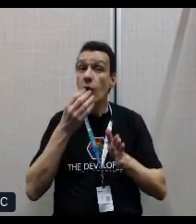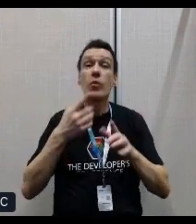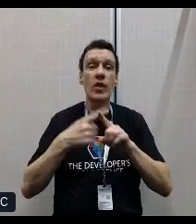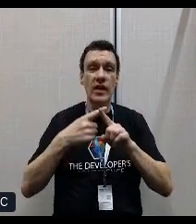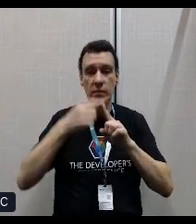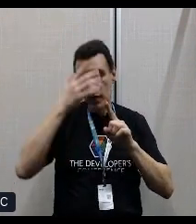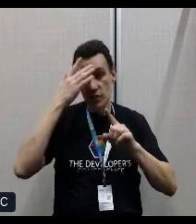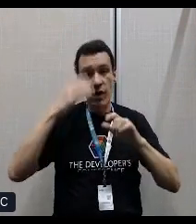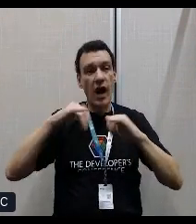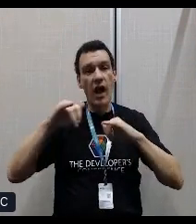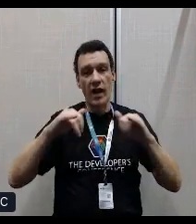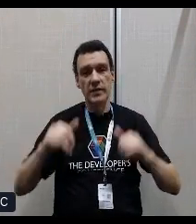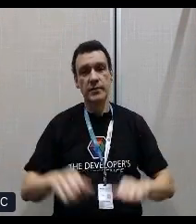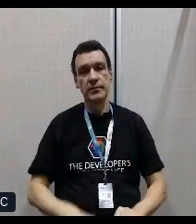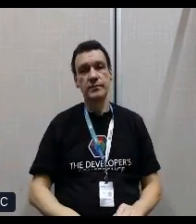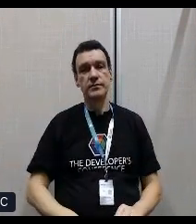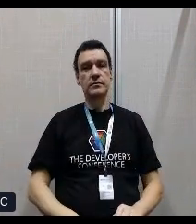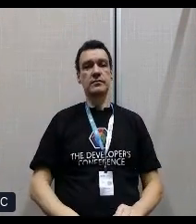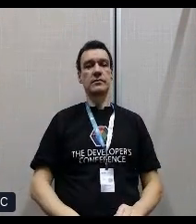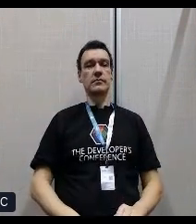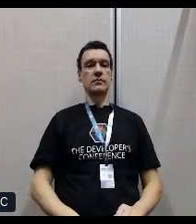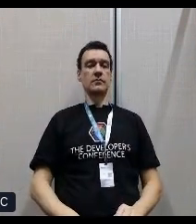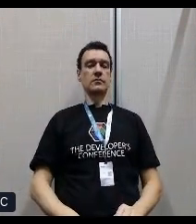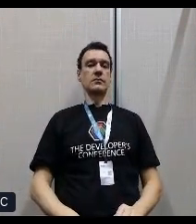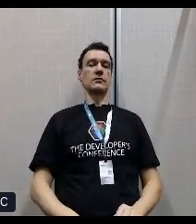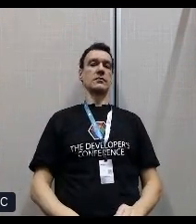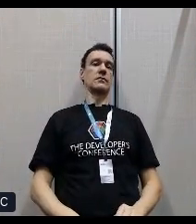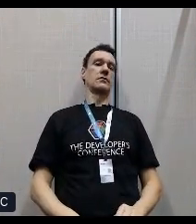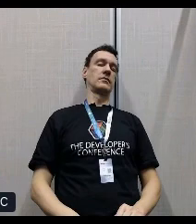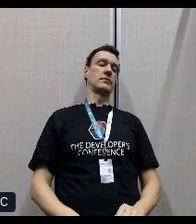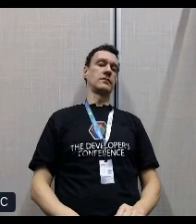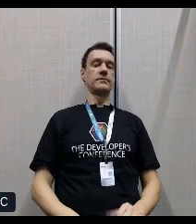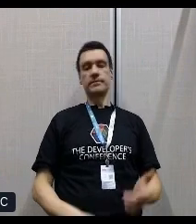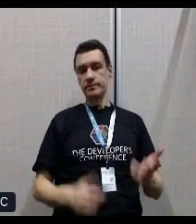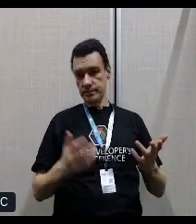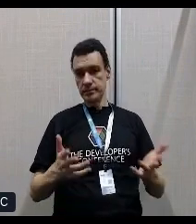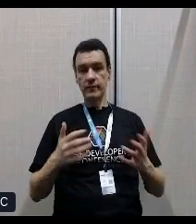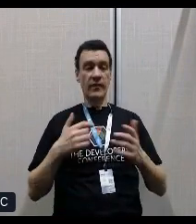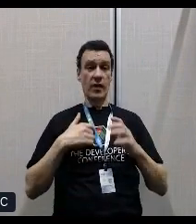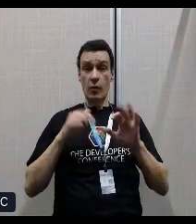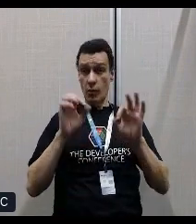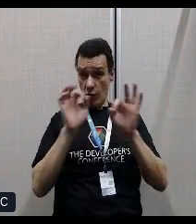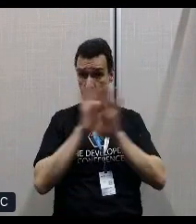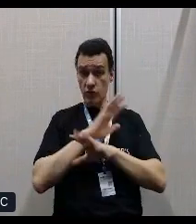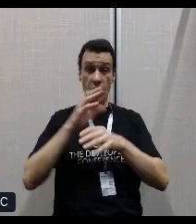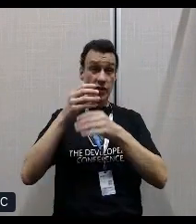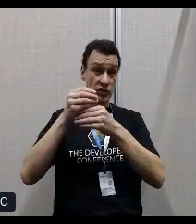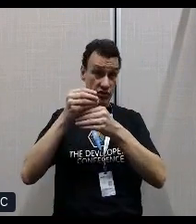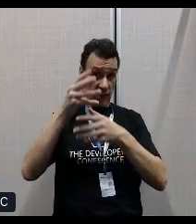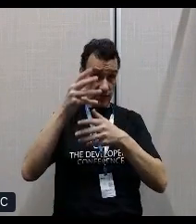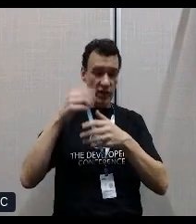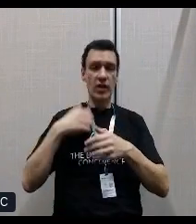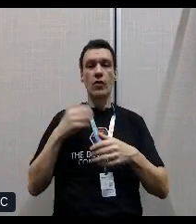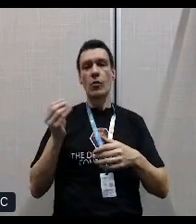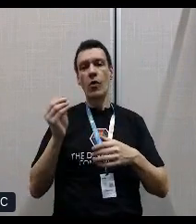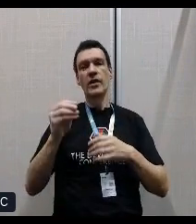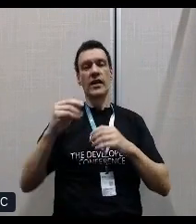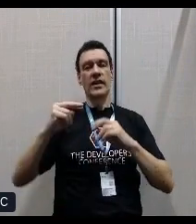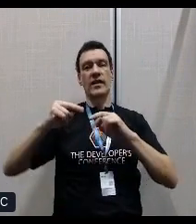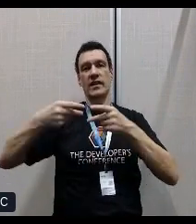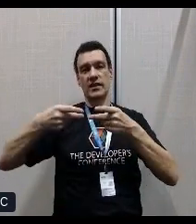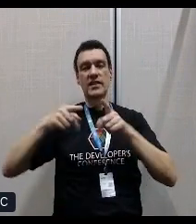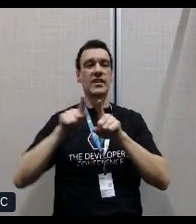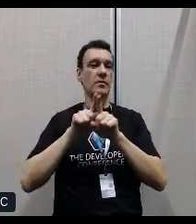E, basicamente, é isso, gente. Vou deixar aqui no chat o meu LinkedIn, o meu Instagram também, caso vocês